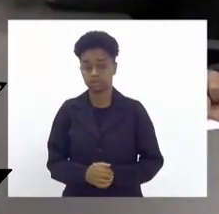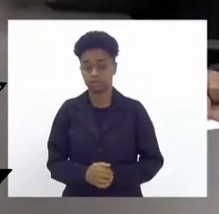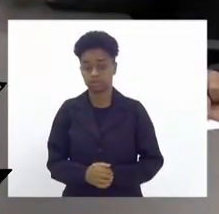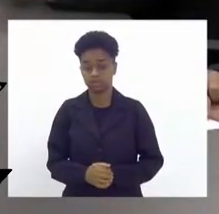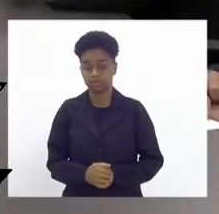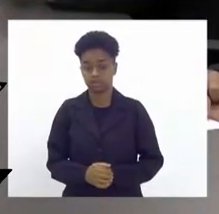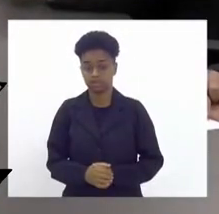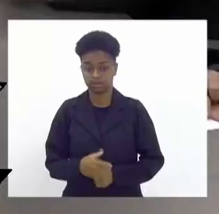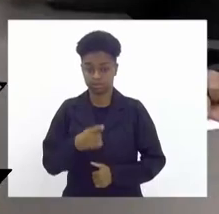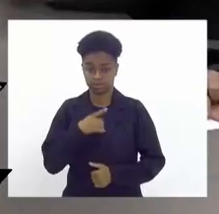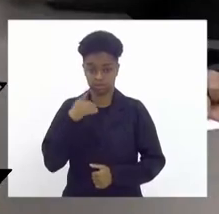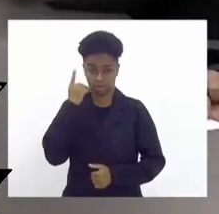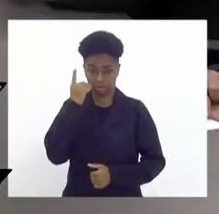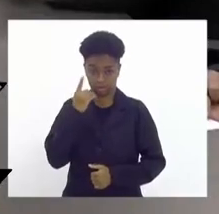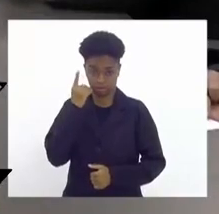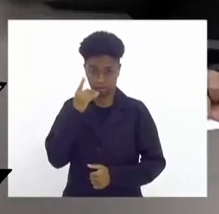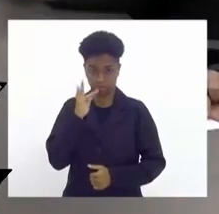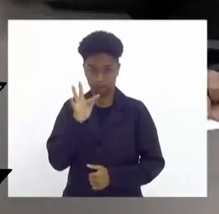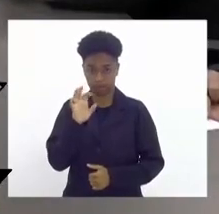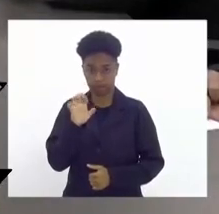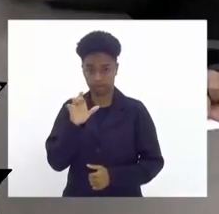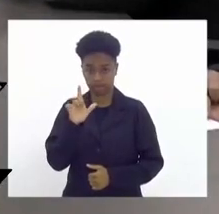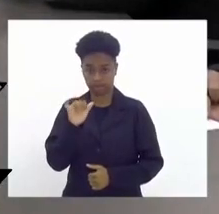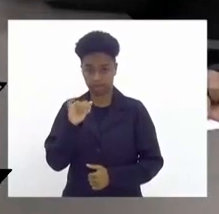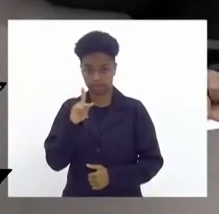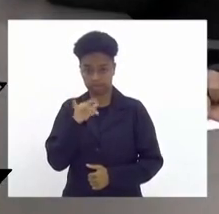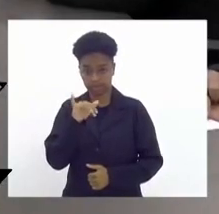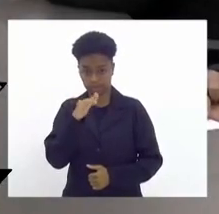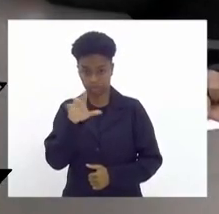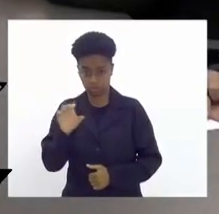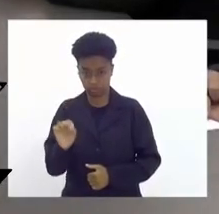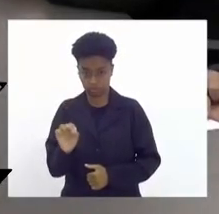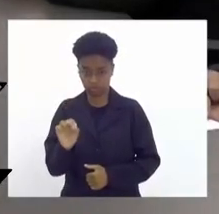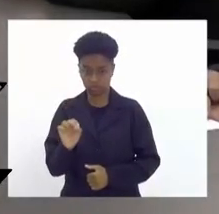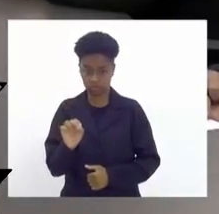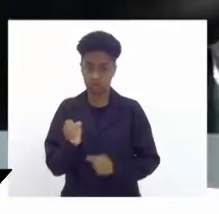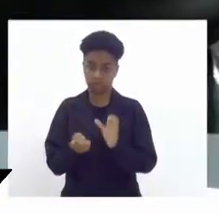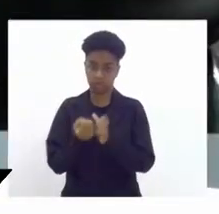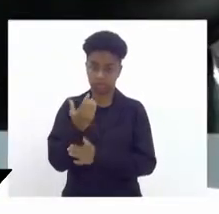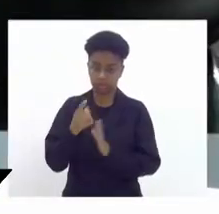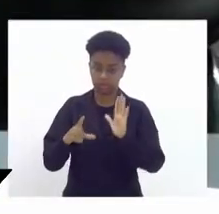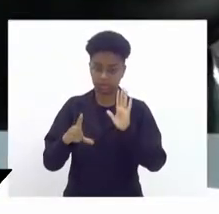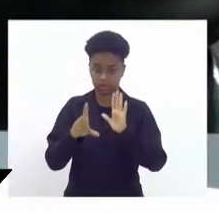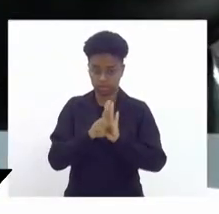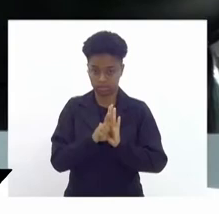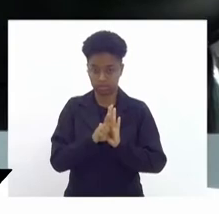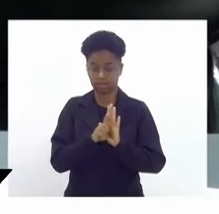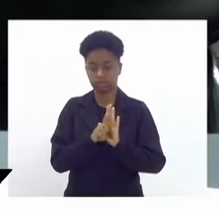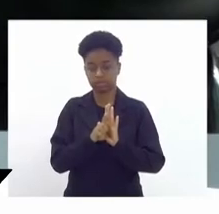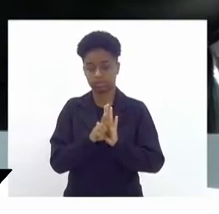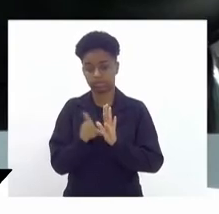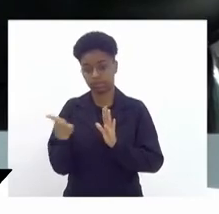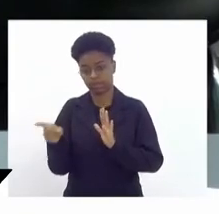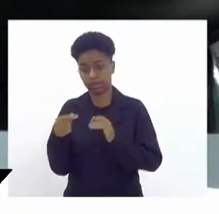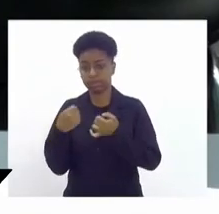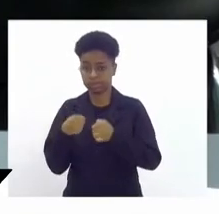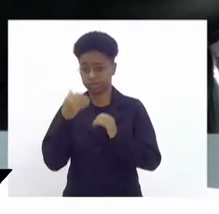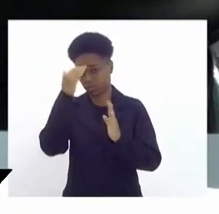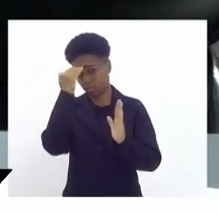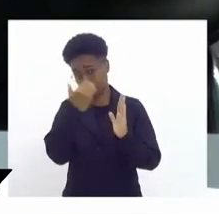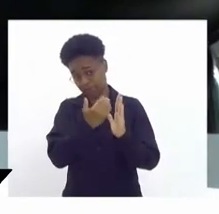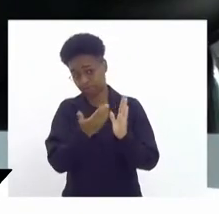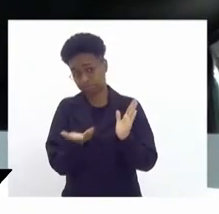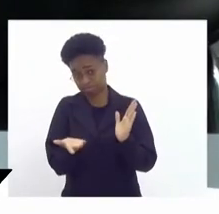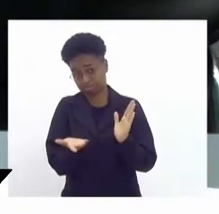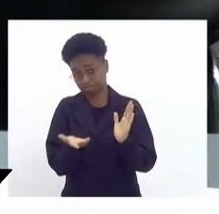do deputado Filipinho Raves estar criando uma legislação que ele vai ter que cumprir,